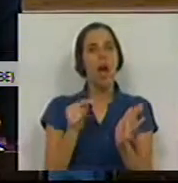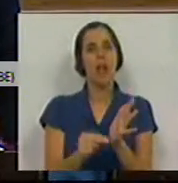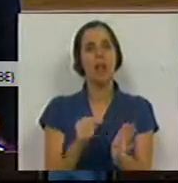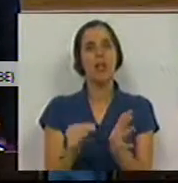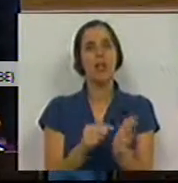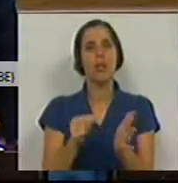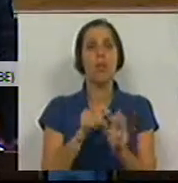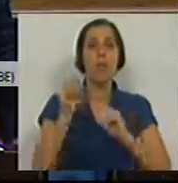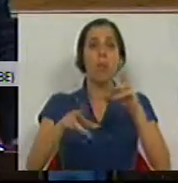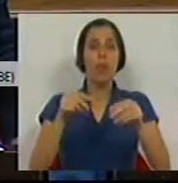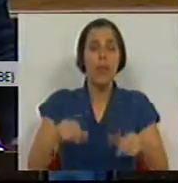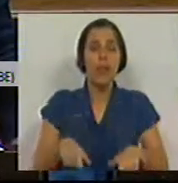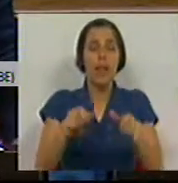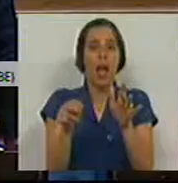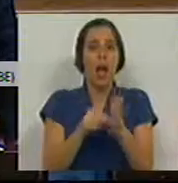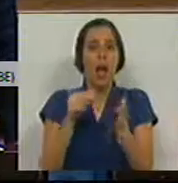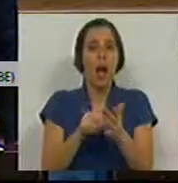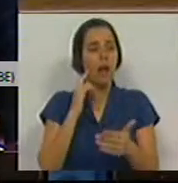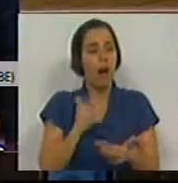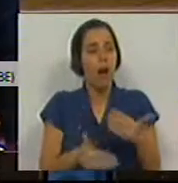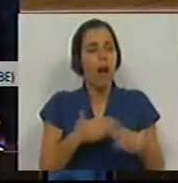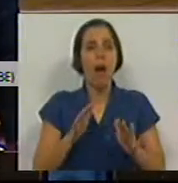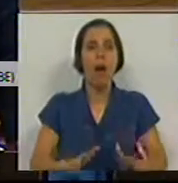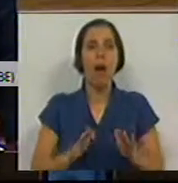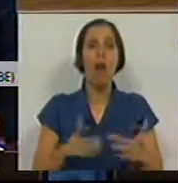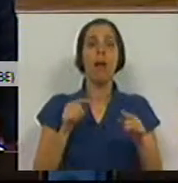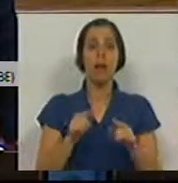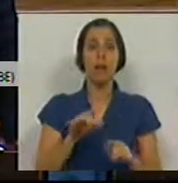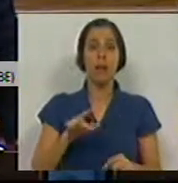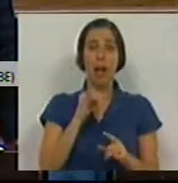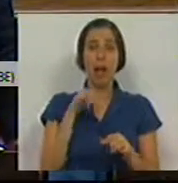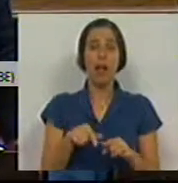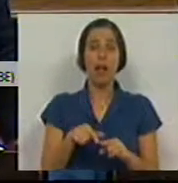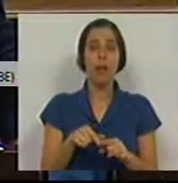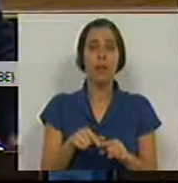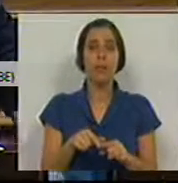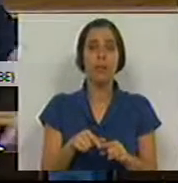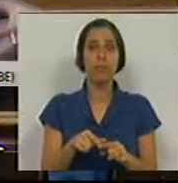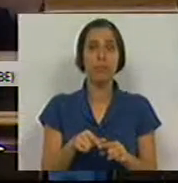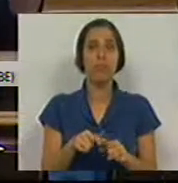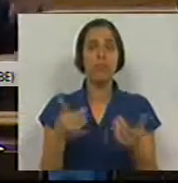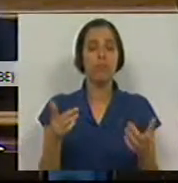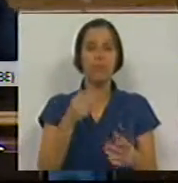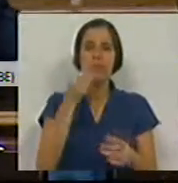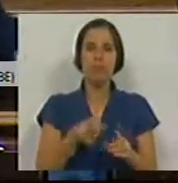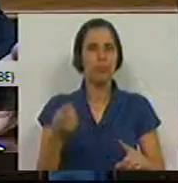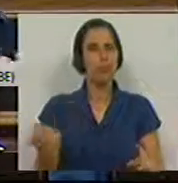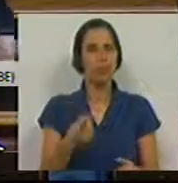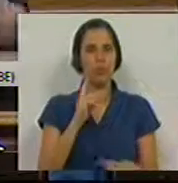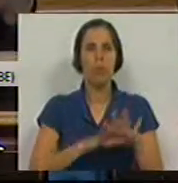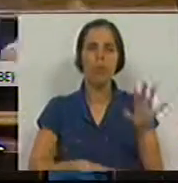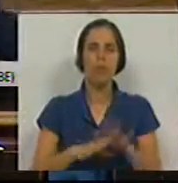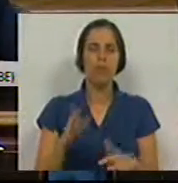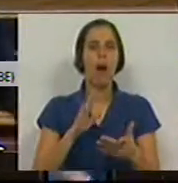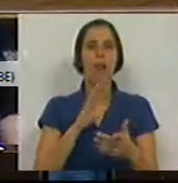requalificação e a modernização essenciais, eu quero recordar-vos que esta é a região que foi assolada por uma injustiça brutal,